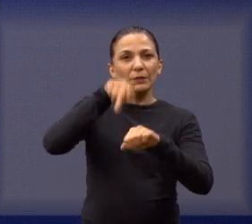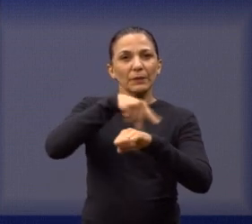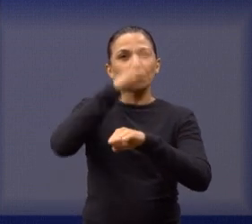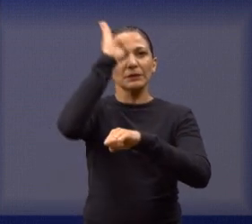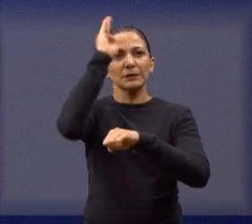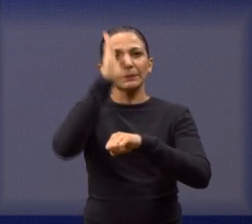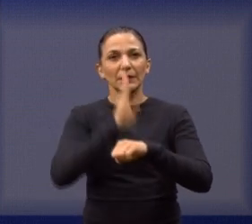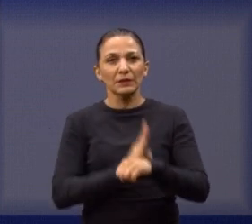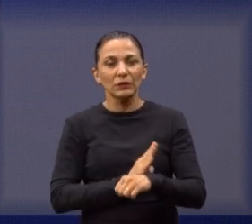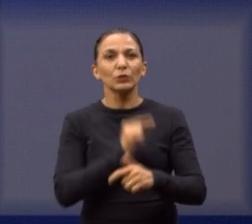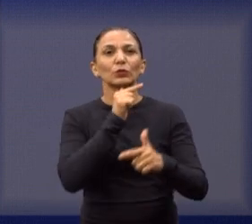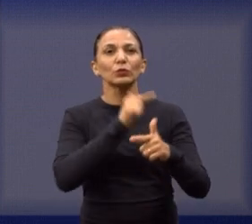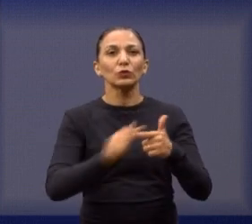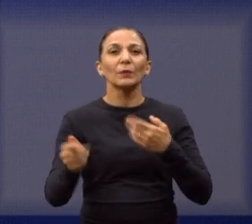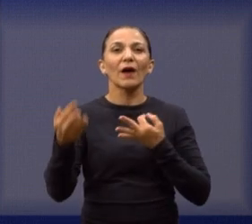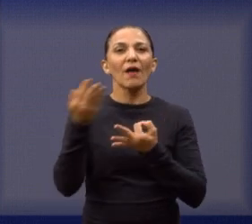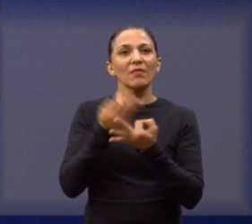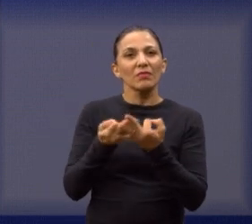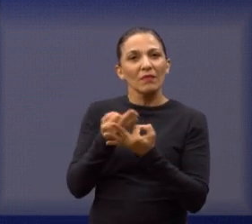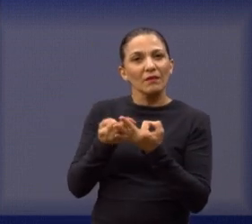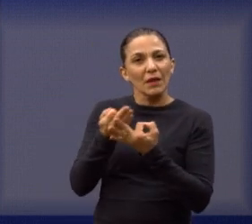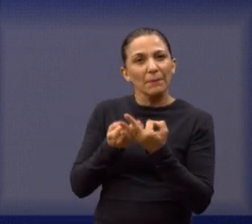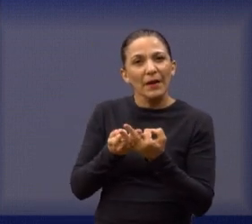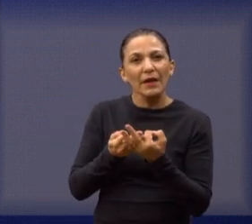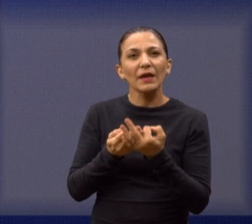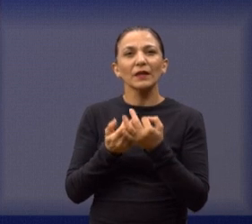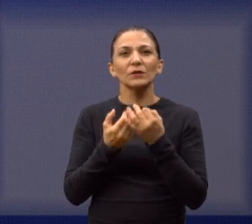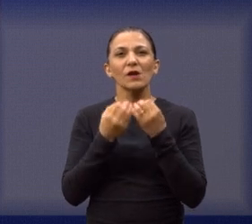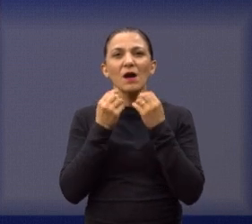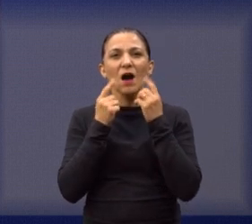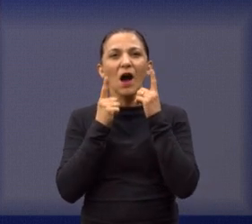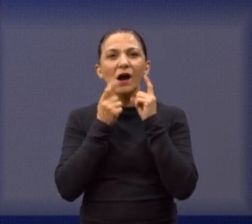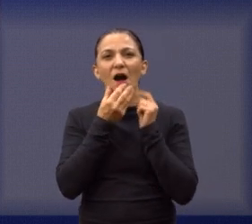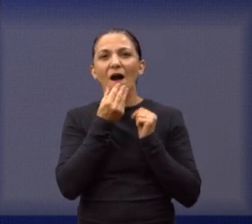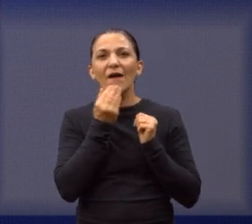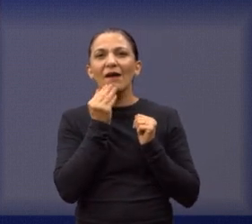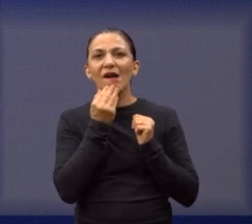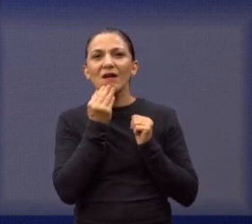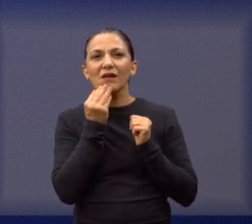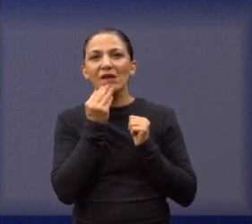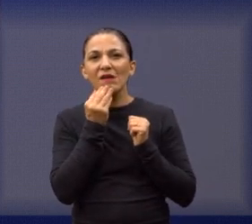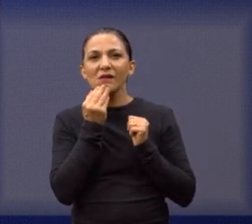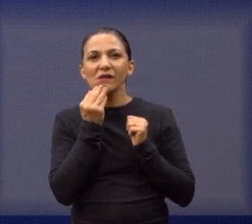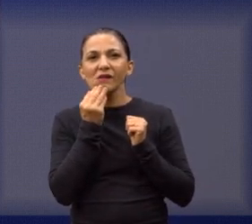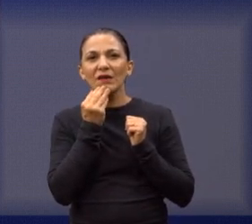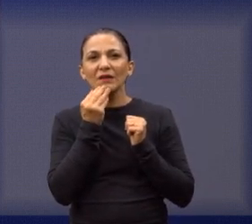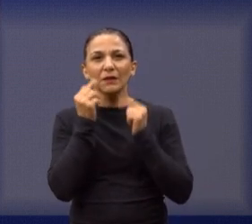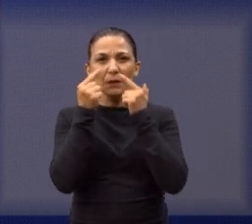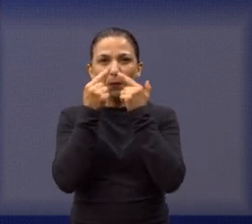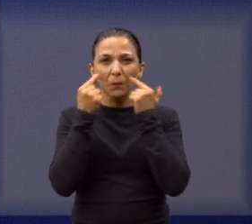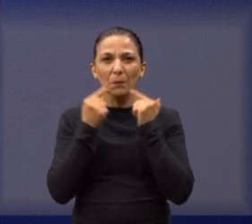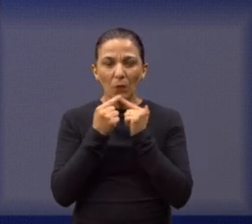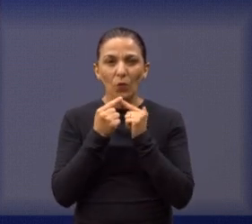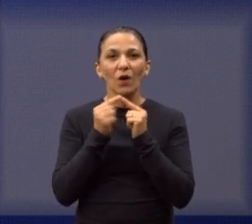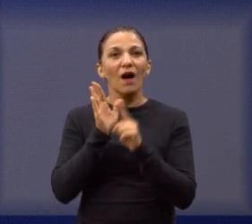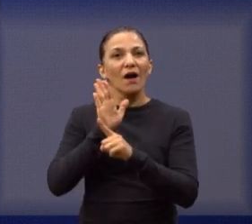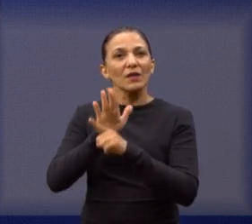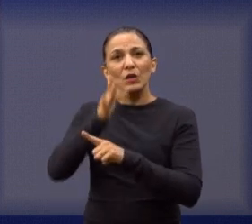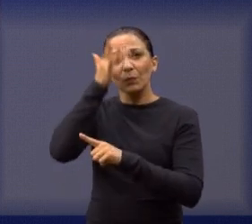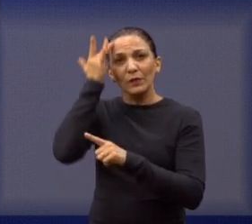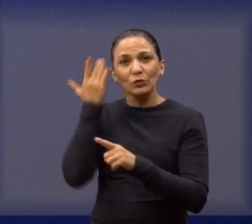do que diz respeito ao tratamento de enformidades bucais faciais e atende pessoas de baixa renda